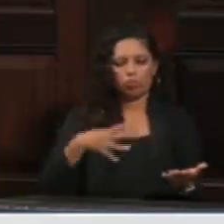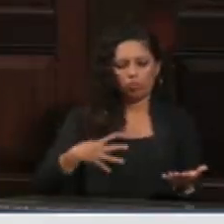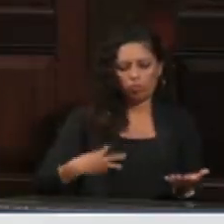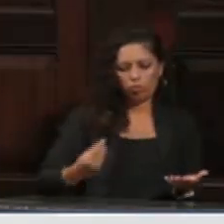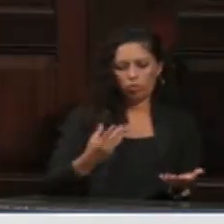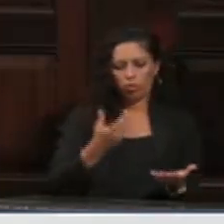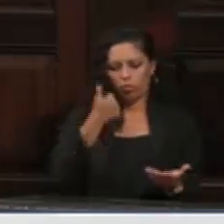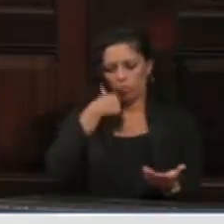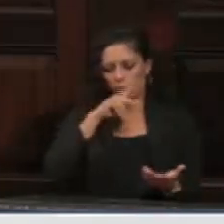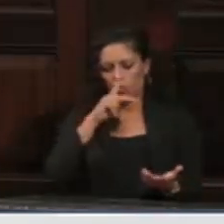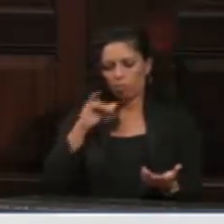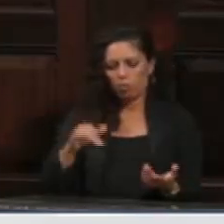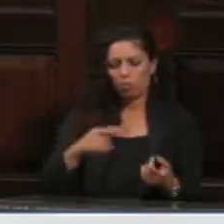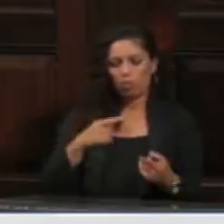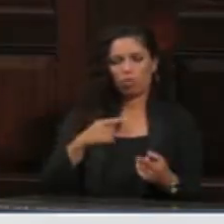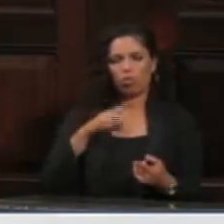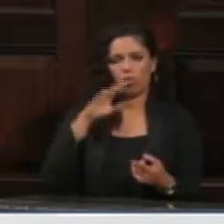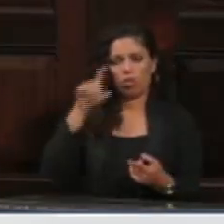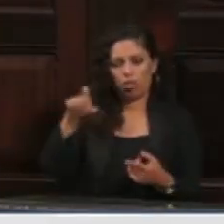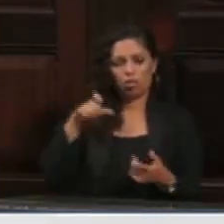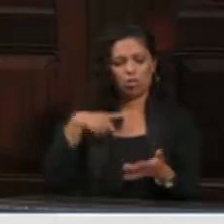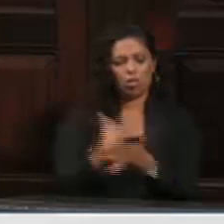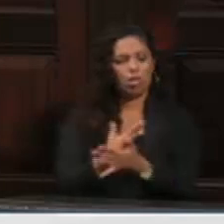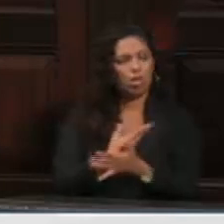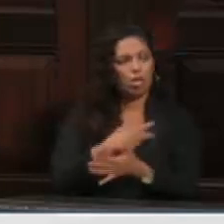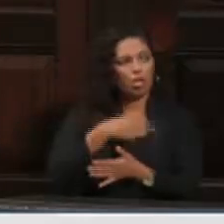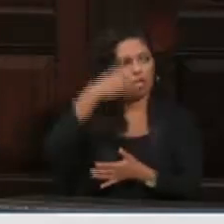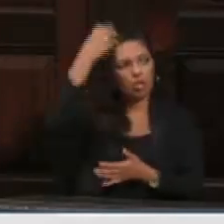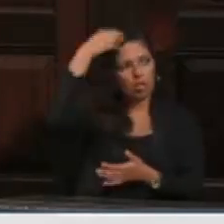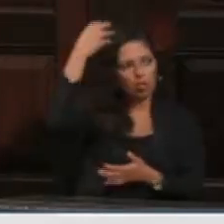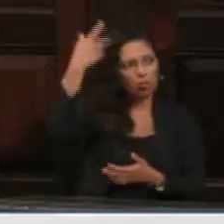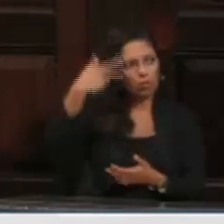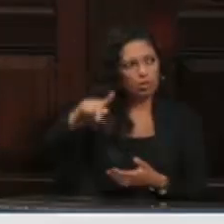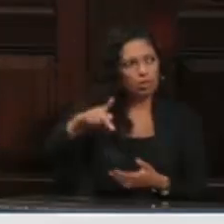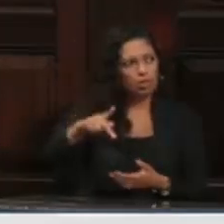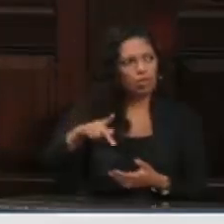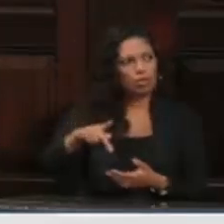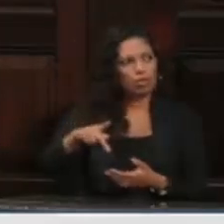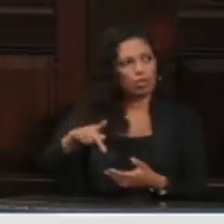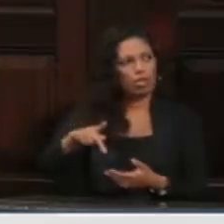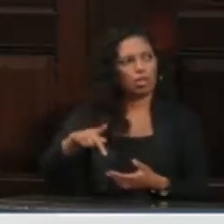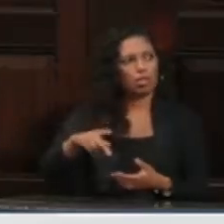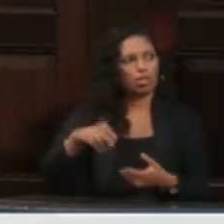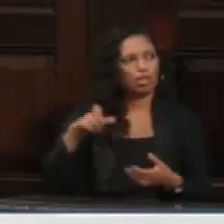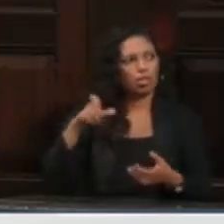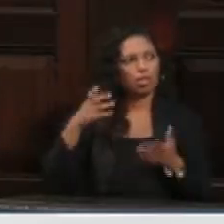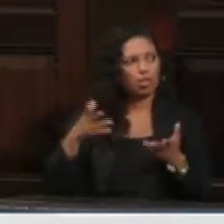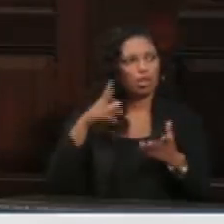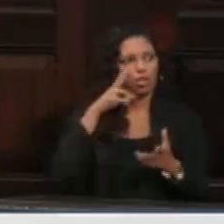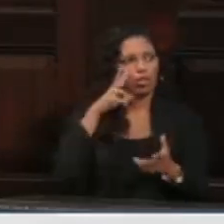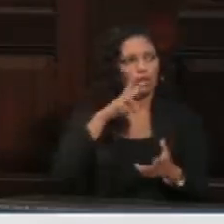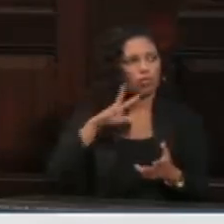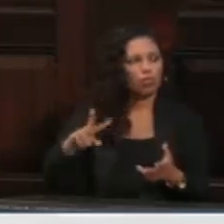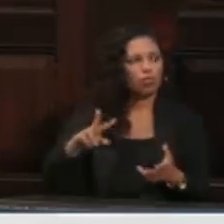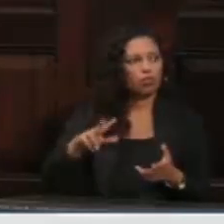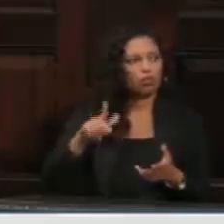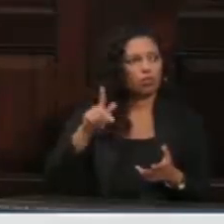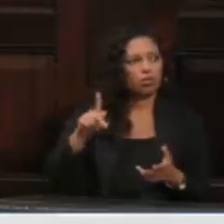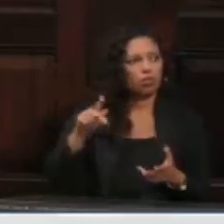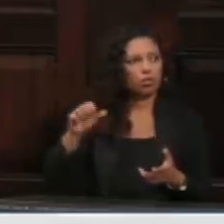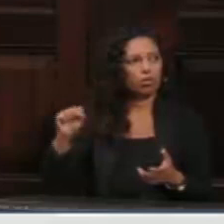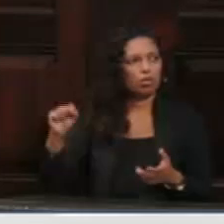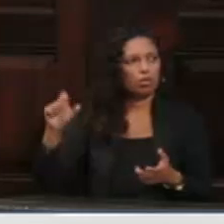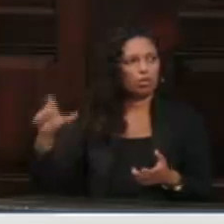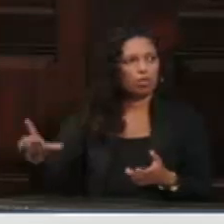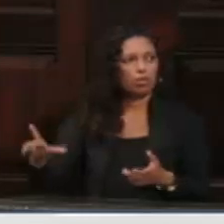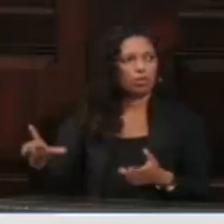da Supervia. Quero ver o coro do PSL e também nomear os vagabundos e